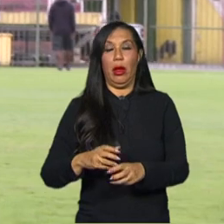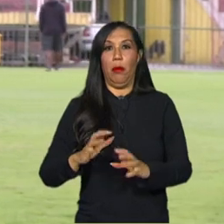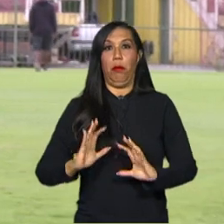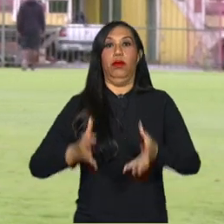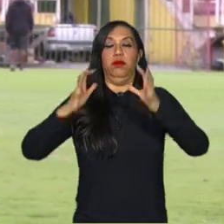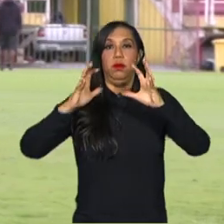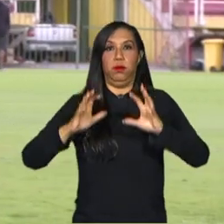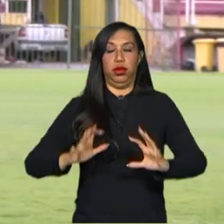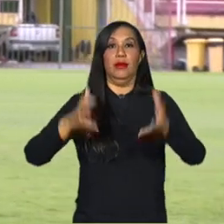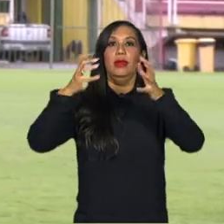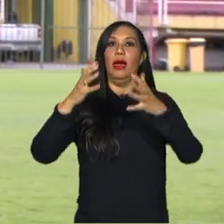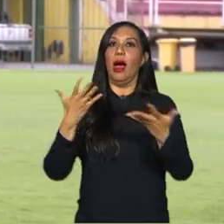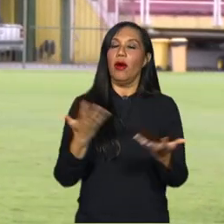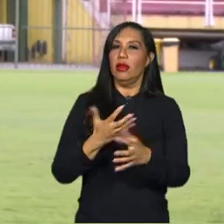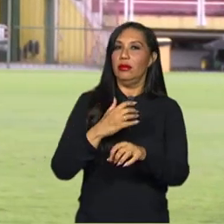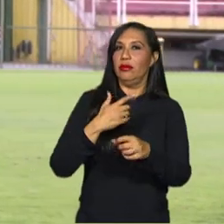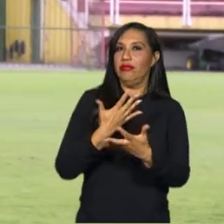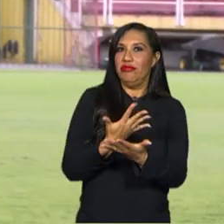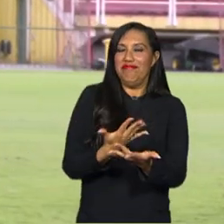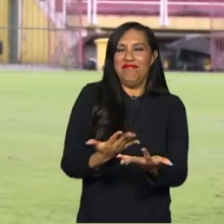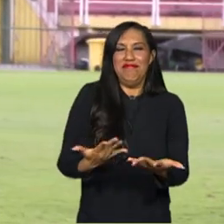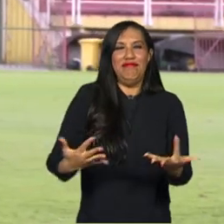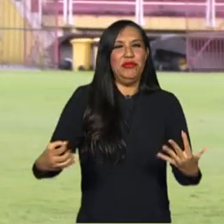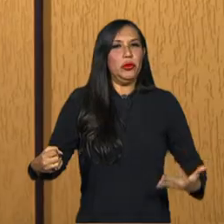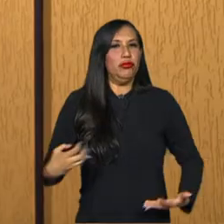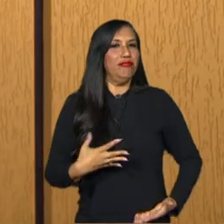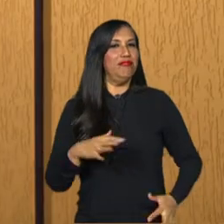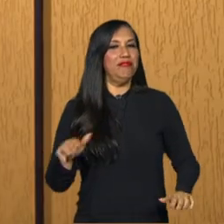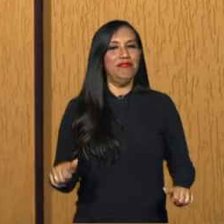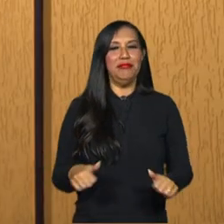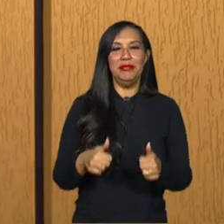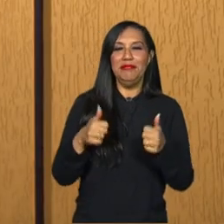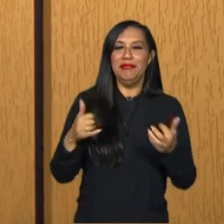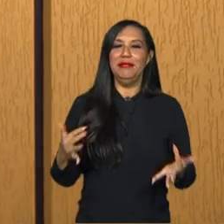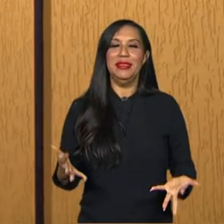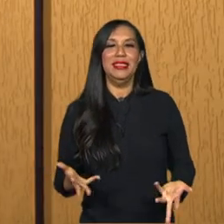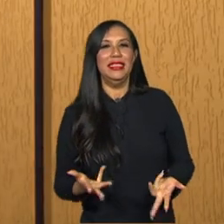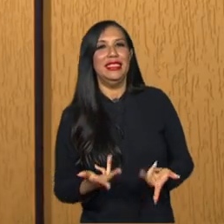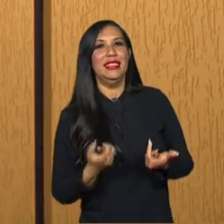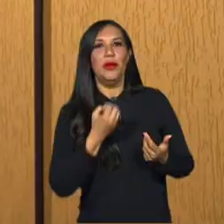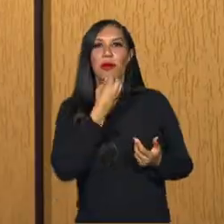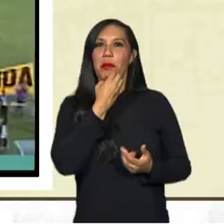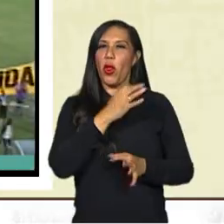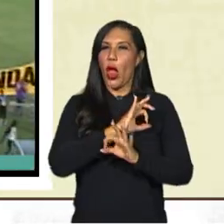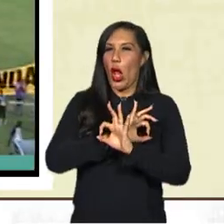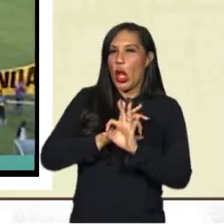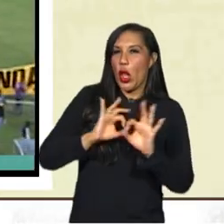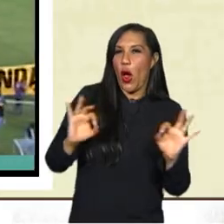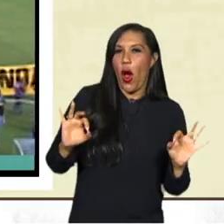muito. Aí com o estádio novo isso melhorou, 2005 foi a grande fase nossa.